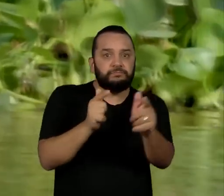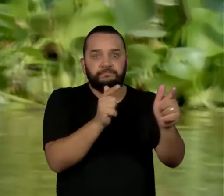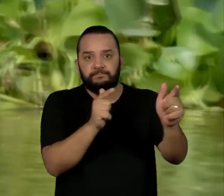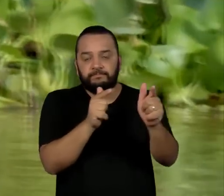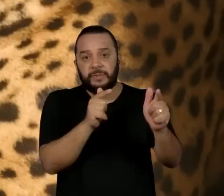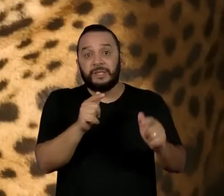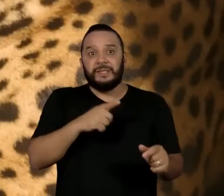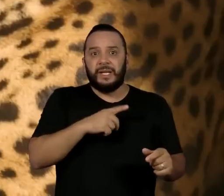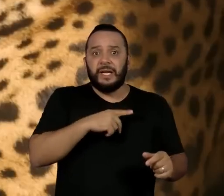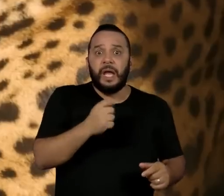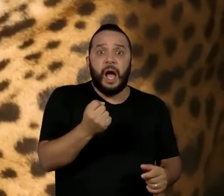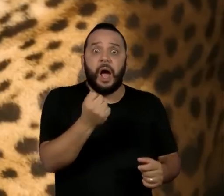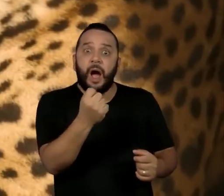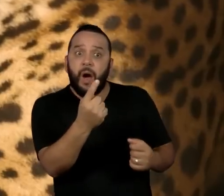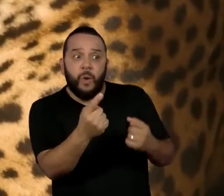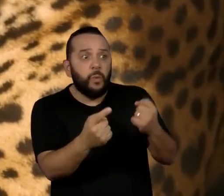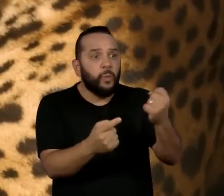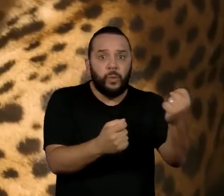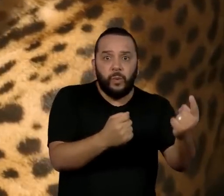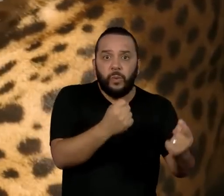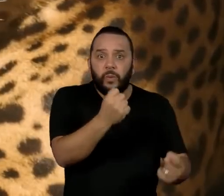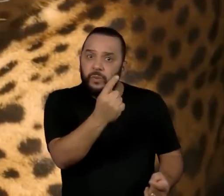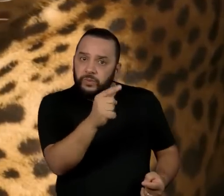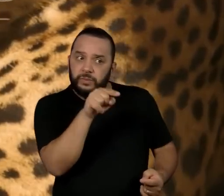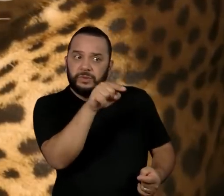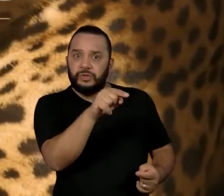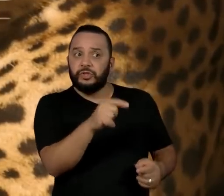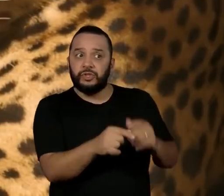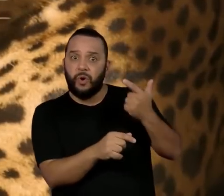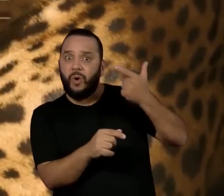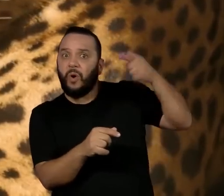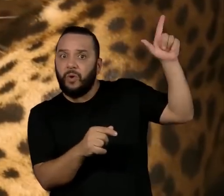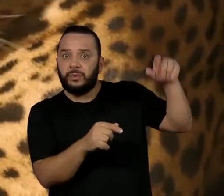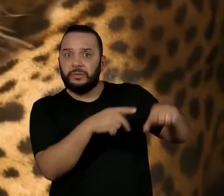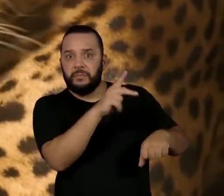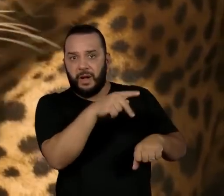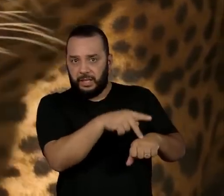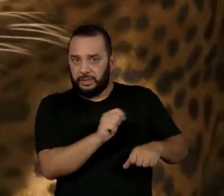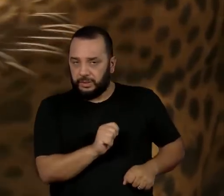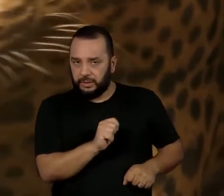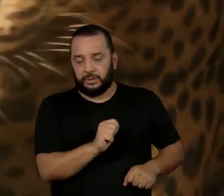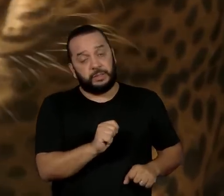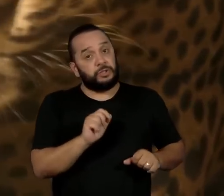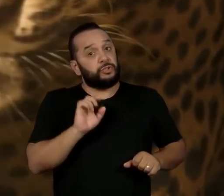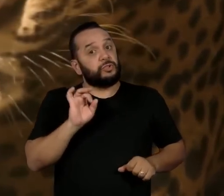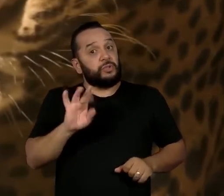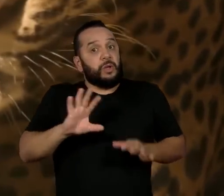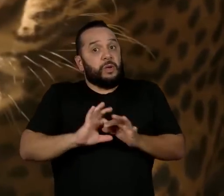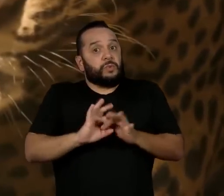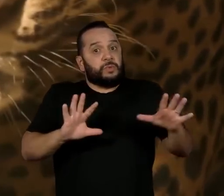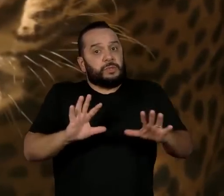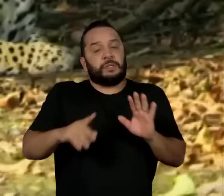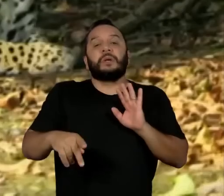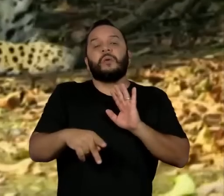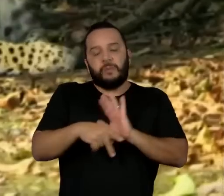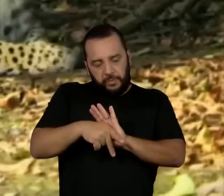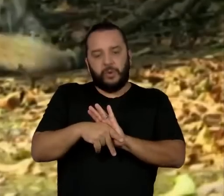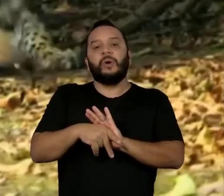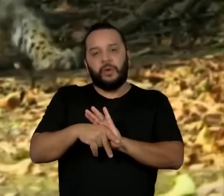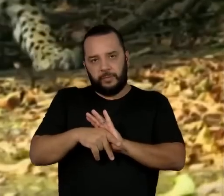espécies exóticas, isto é, que não são nativas, sob autorização dos órgãos competentes ou para